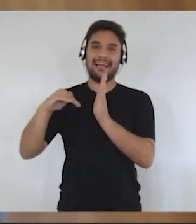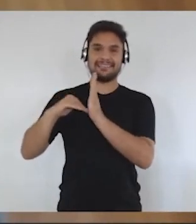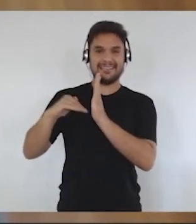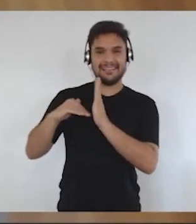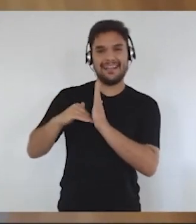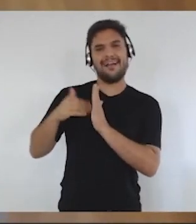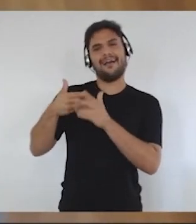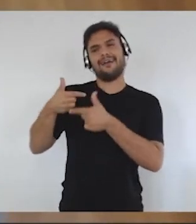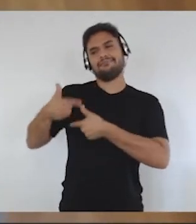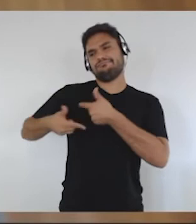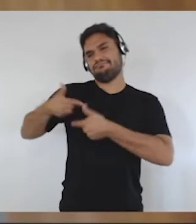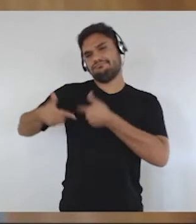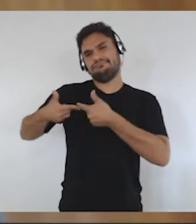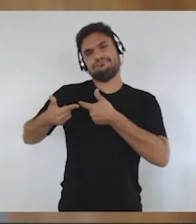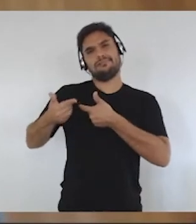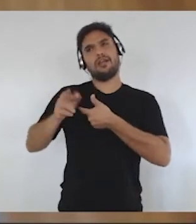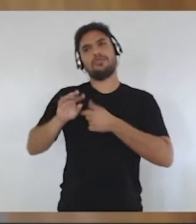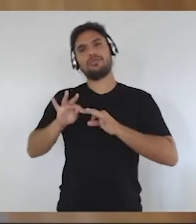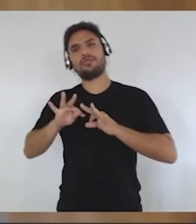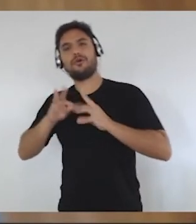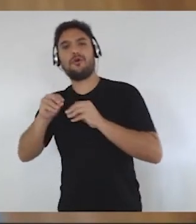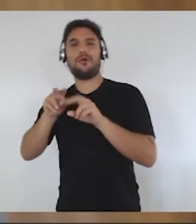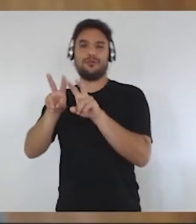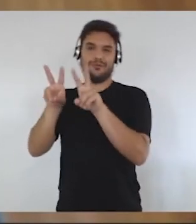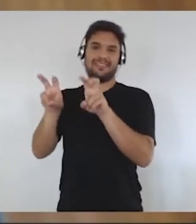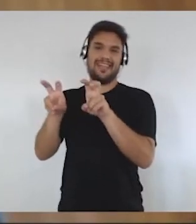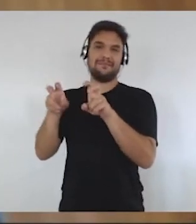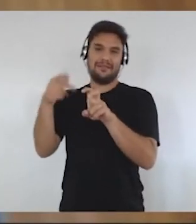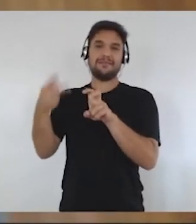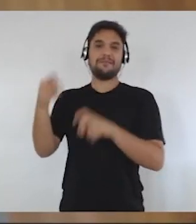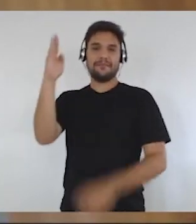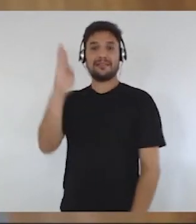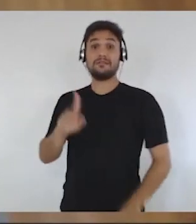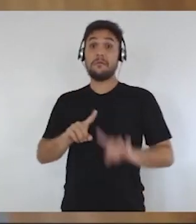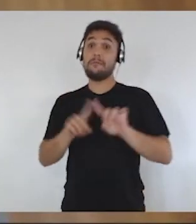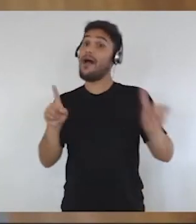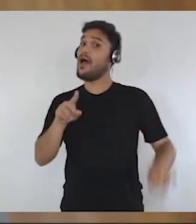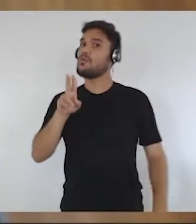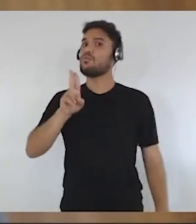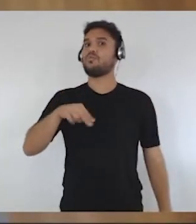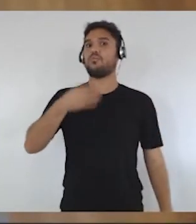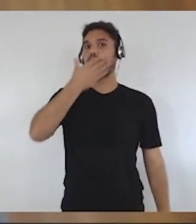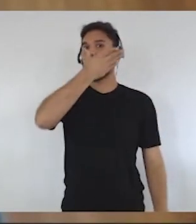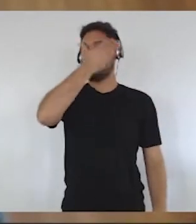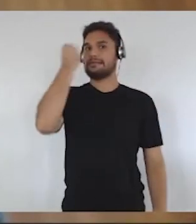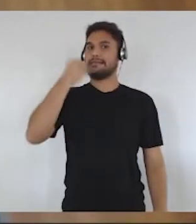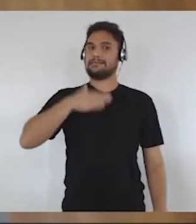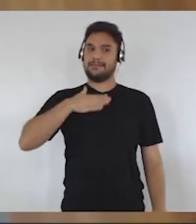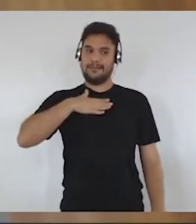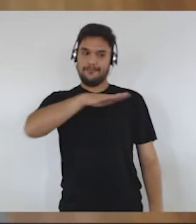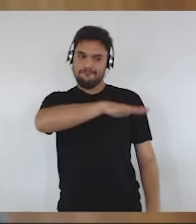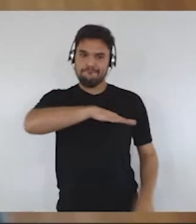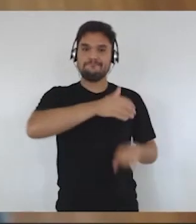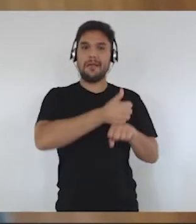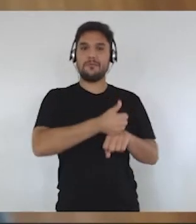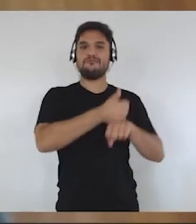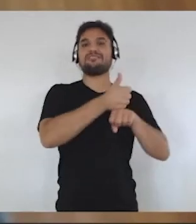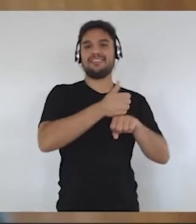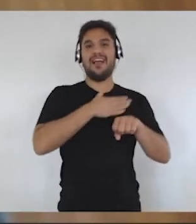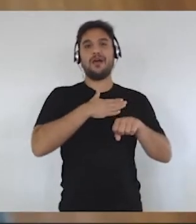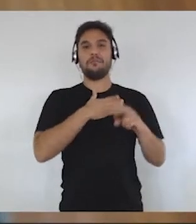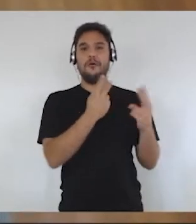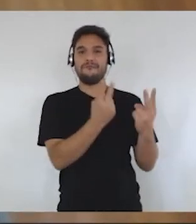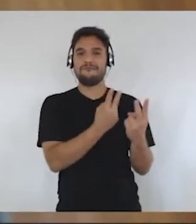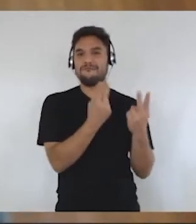amplo em relação a todos os temas nacionais, mas nunca me esqueci da minha origem, dos meus valores e do